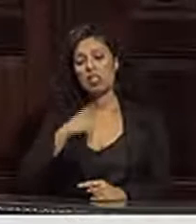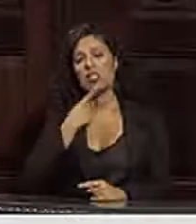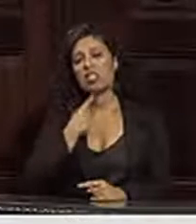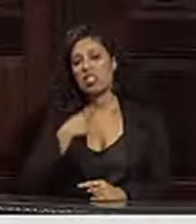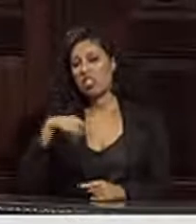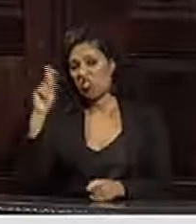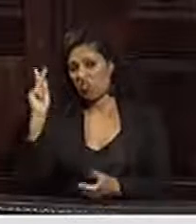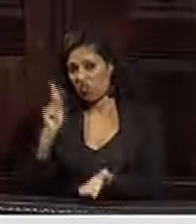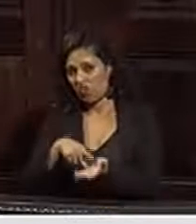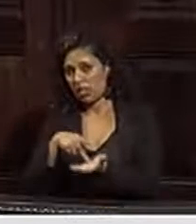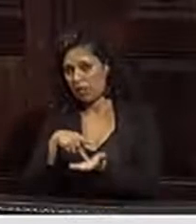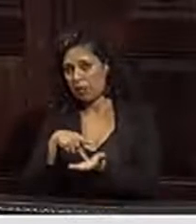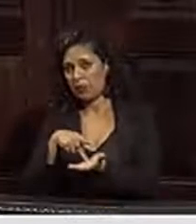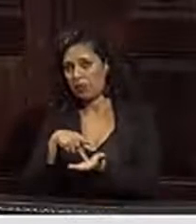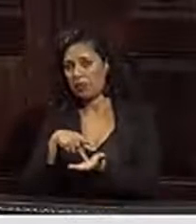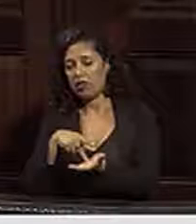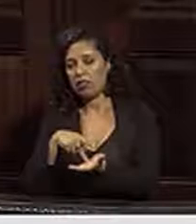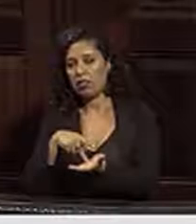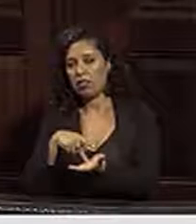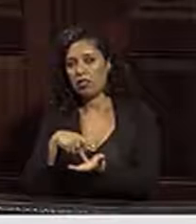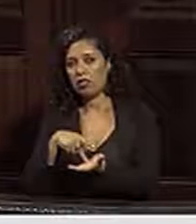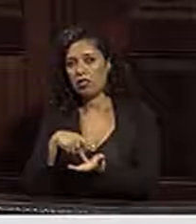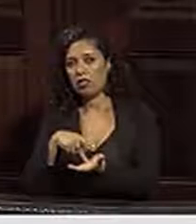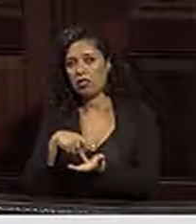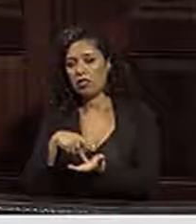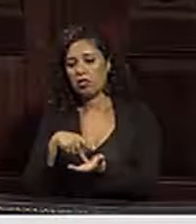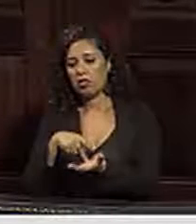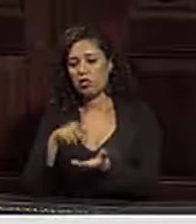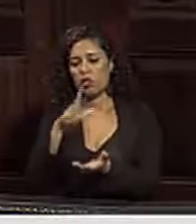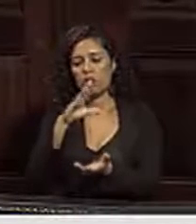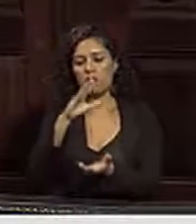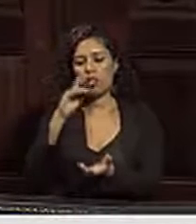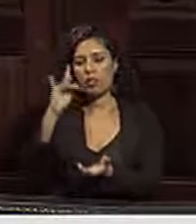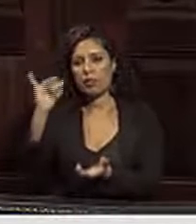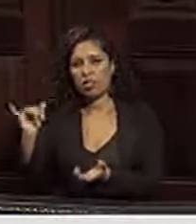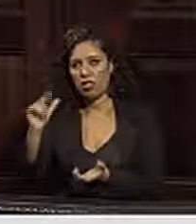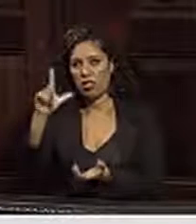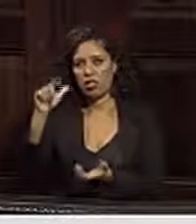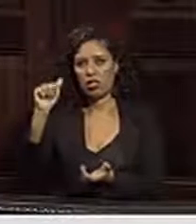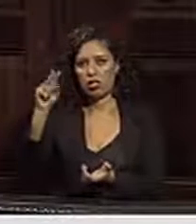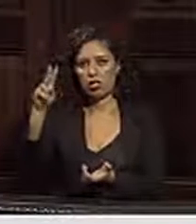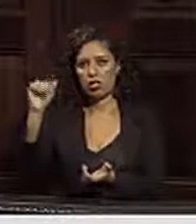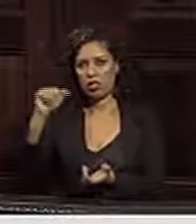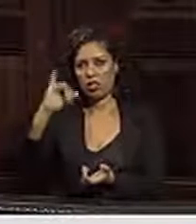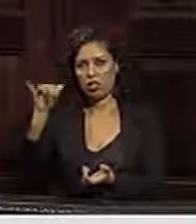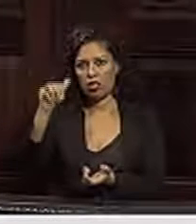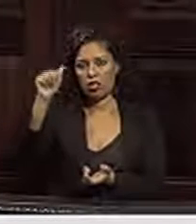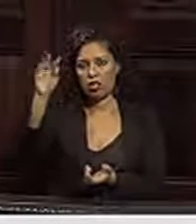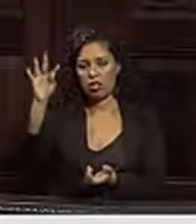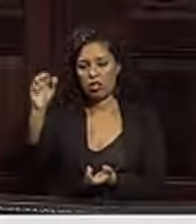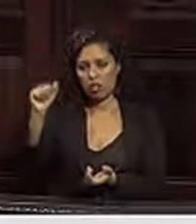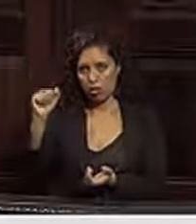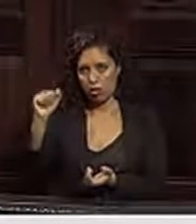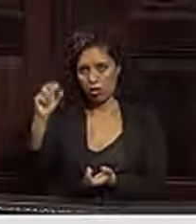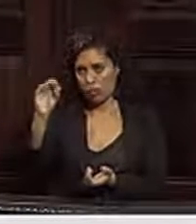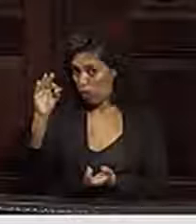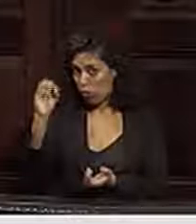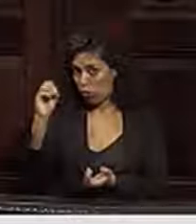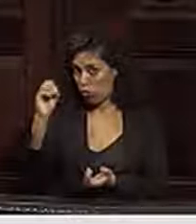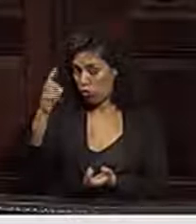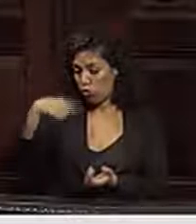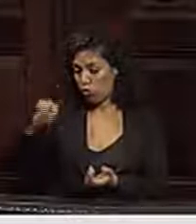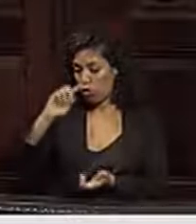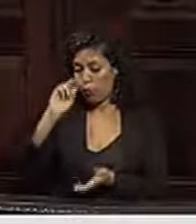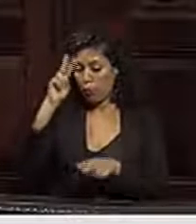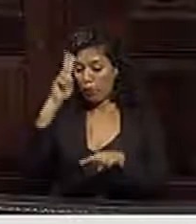o objetivo da Lava Jato, nós não prenderíamos só pessoas